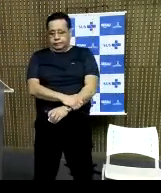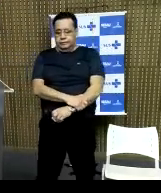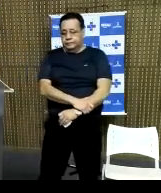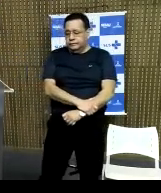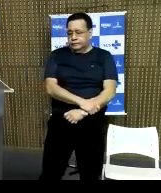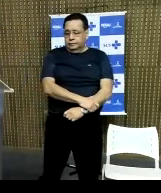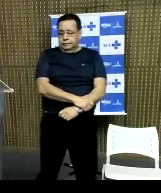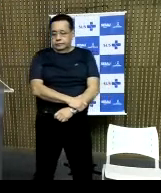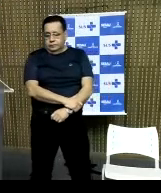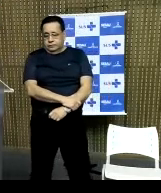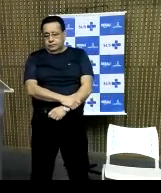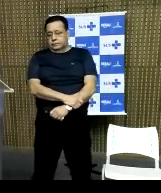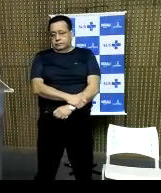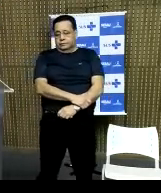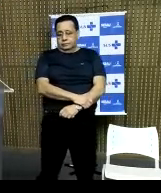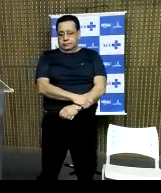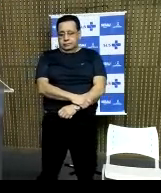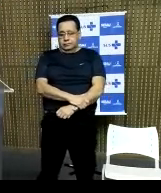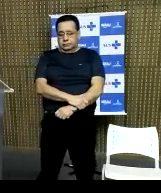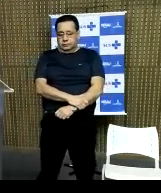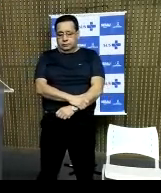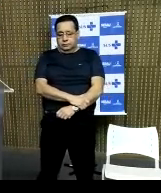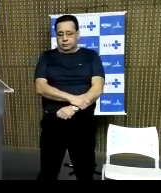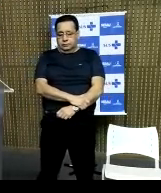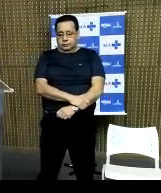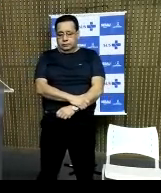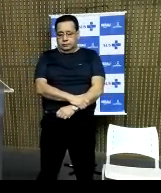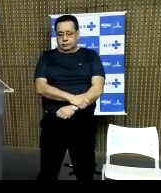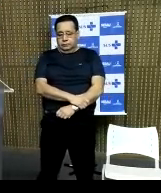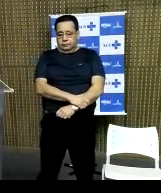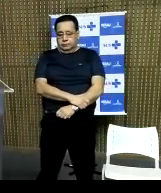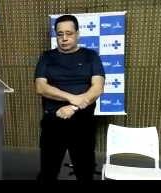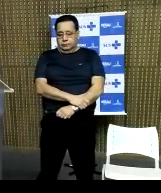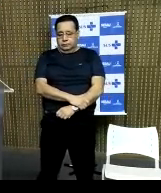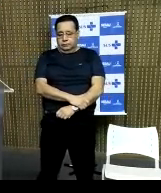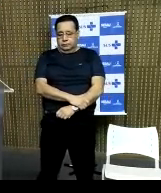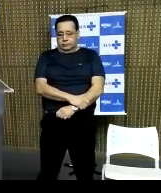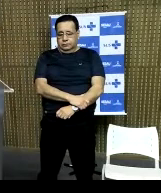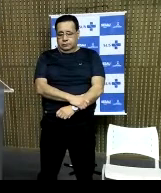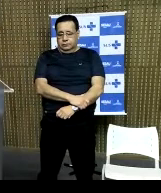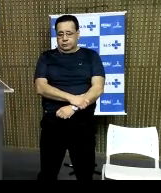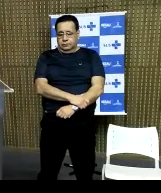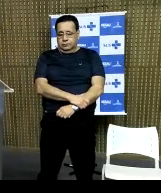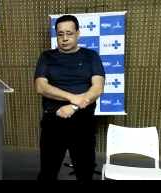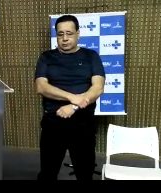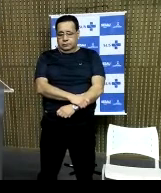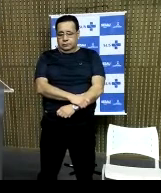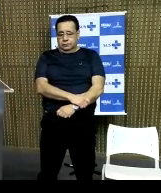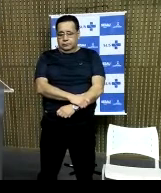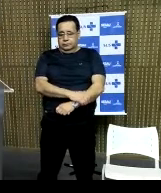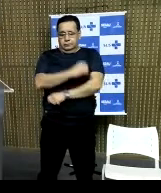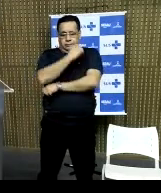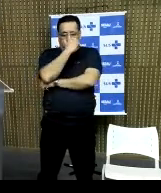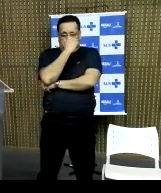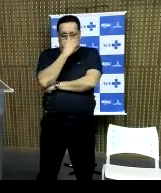Quanto às gestantes de pré-natal, nós tivemos uma queda também agora, né, nesse